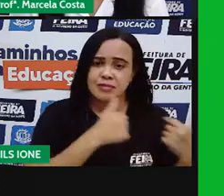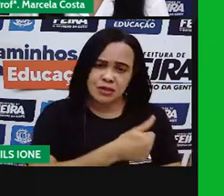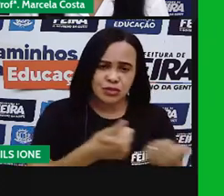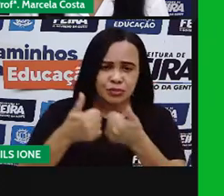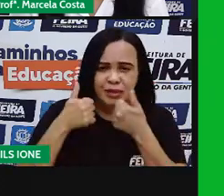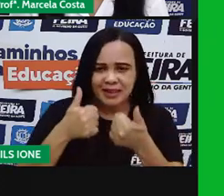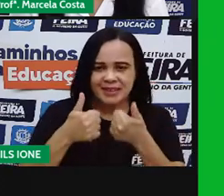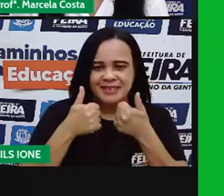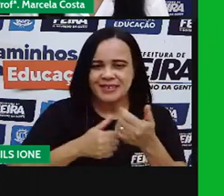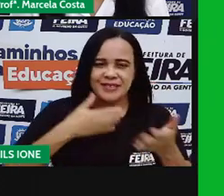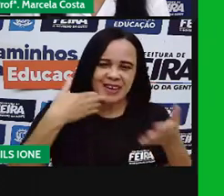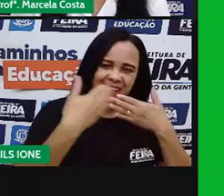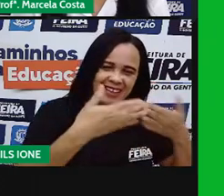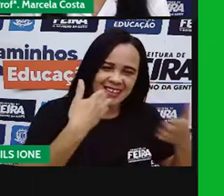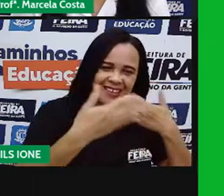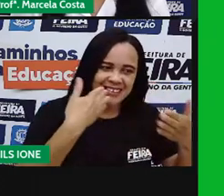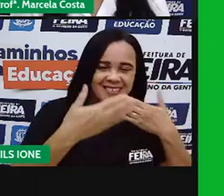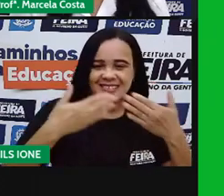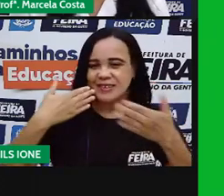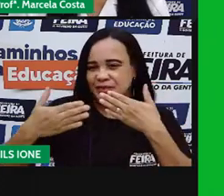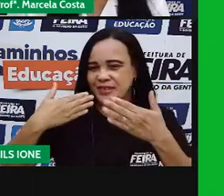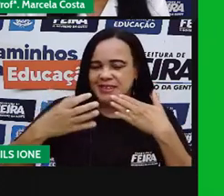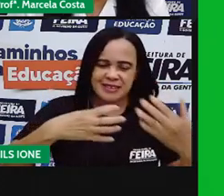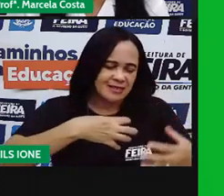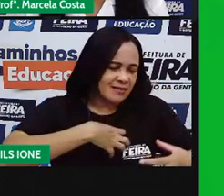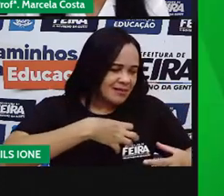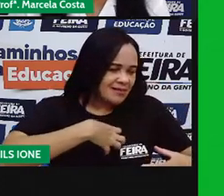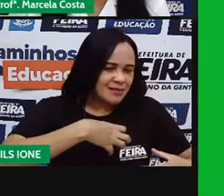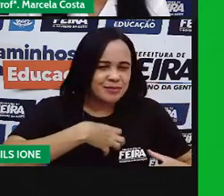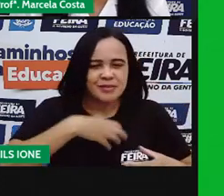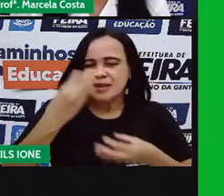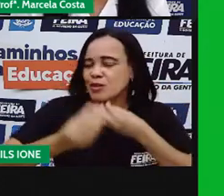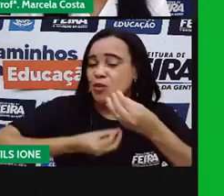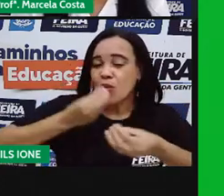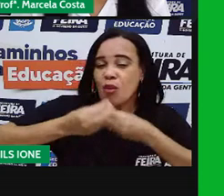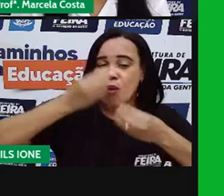Tudo bem conversar sobre seus sentimentos.